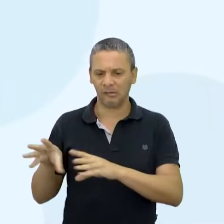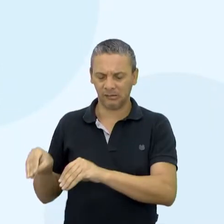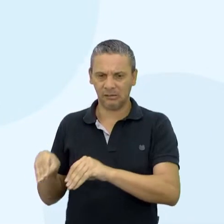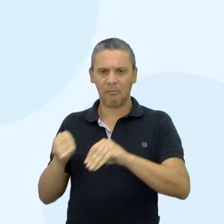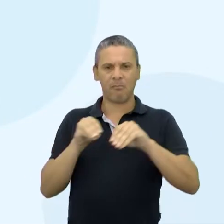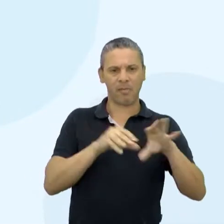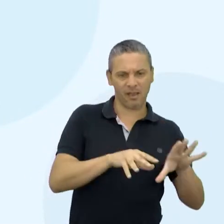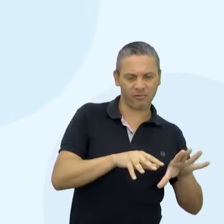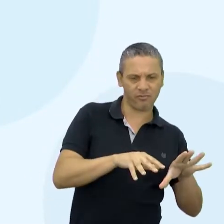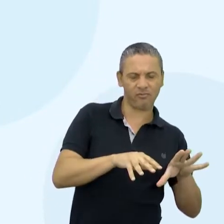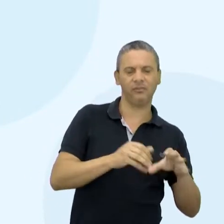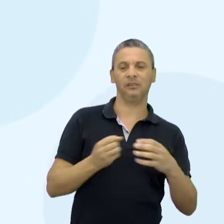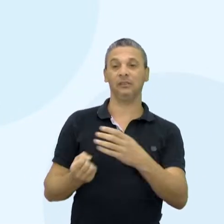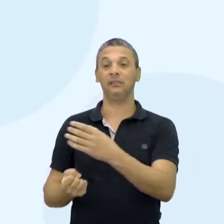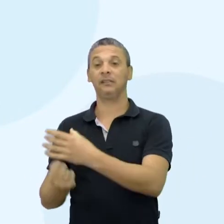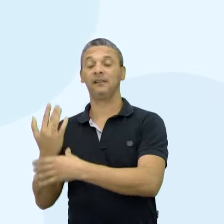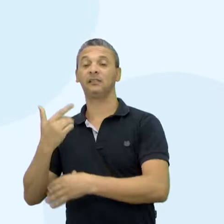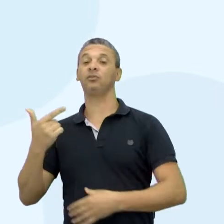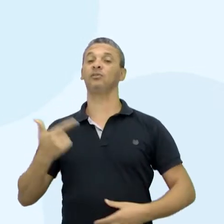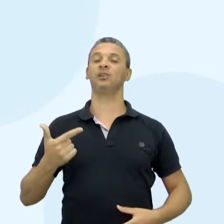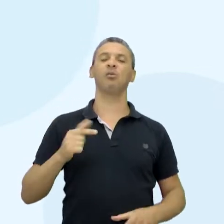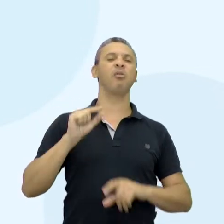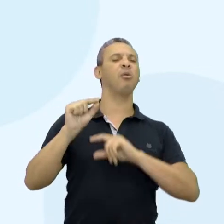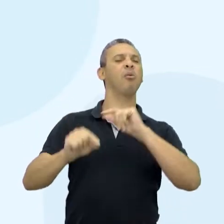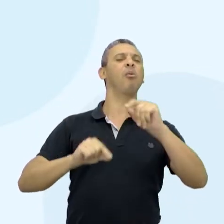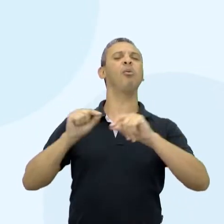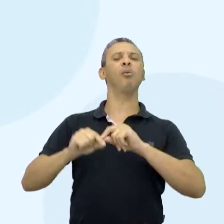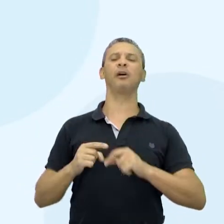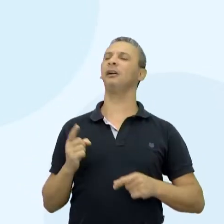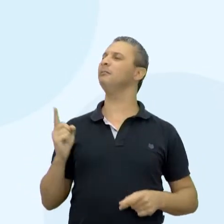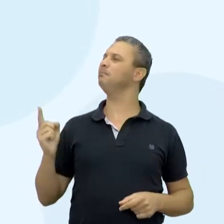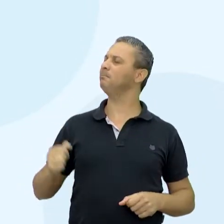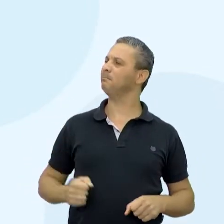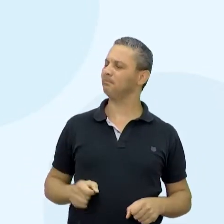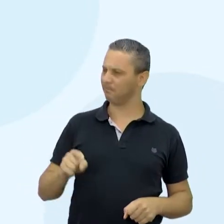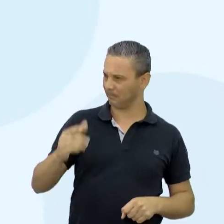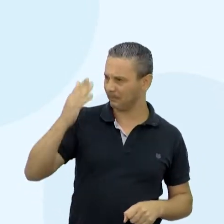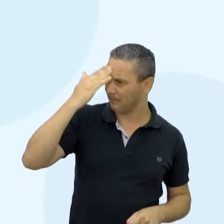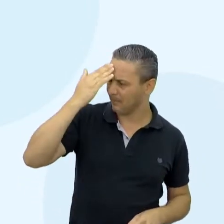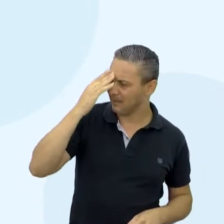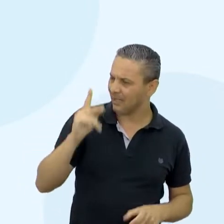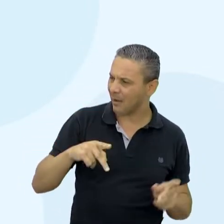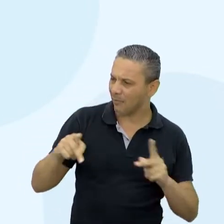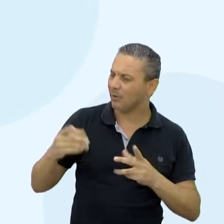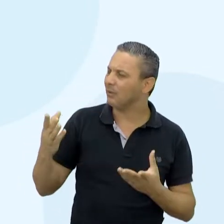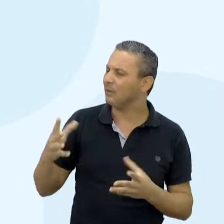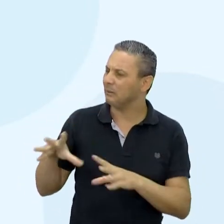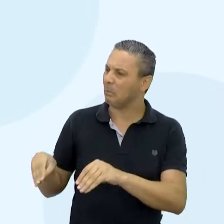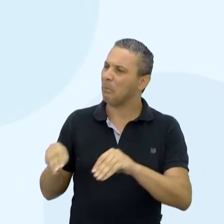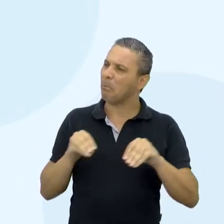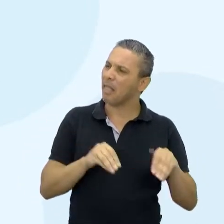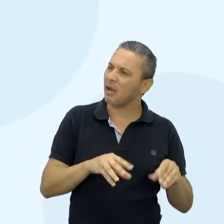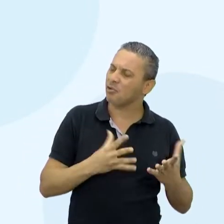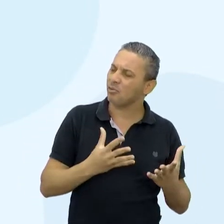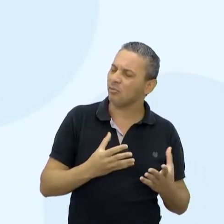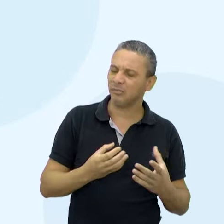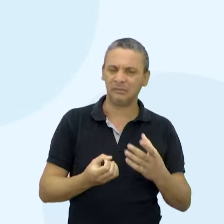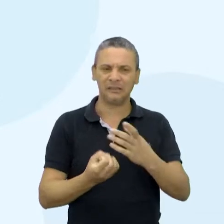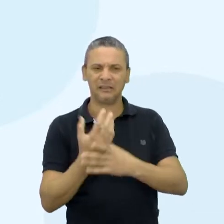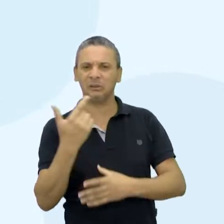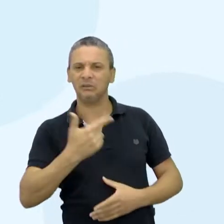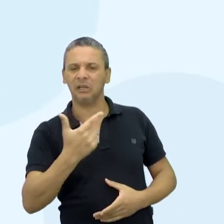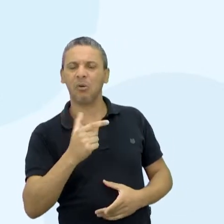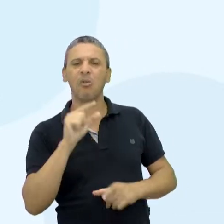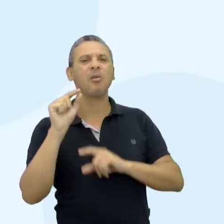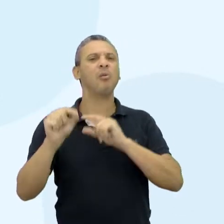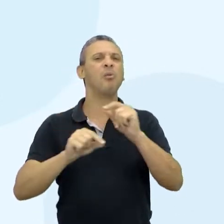e releitura? Que é a nossa primeira pergunta norteadora. Pro Fernanda, você tem ideia? O que seria diferente aí? Um plágio ou a diferença